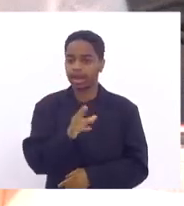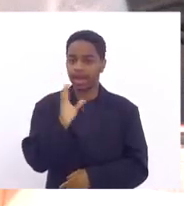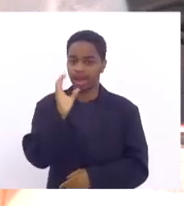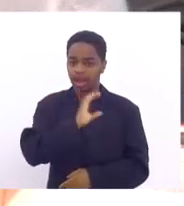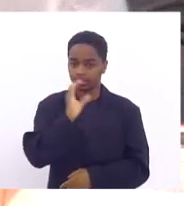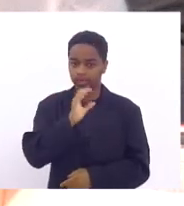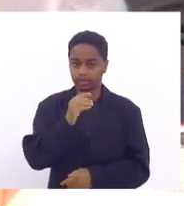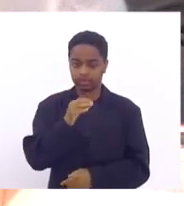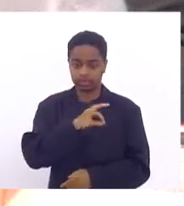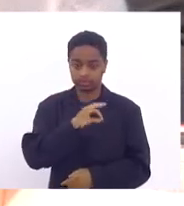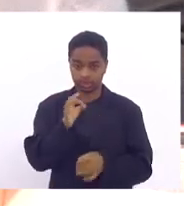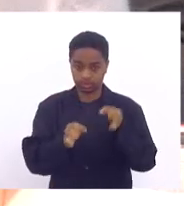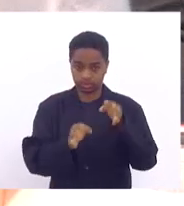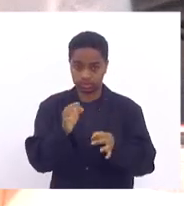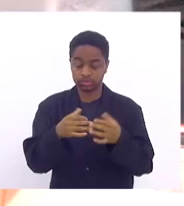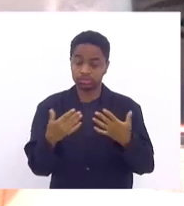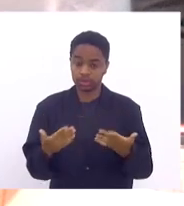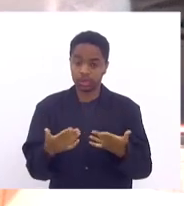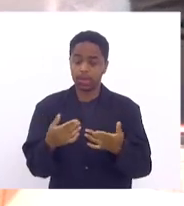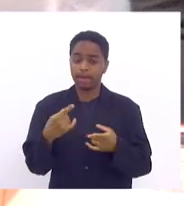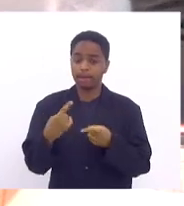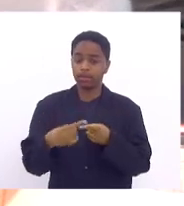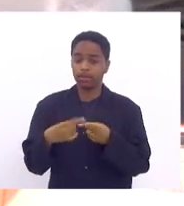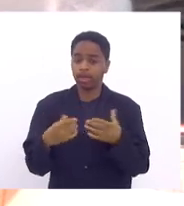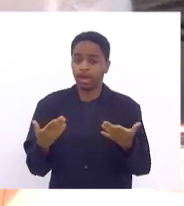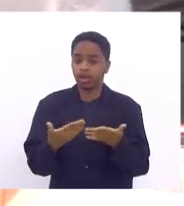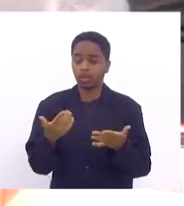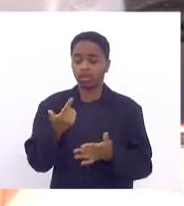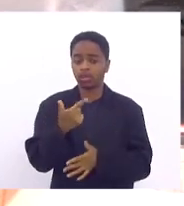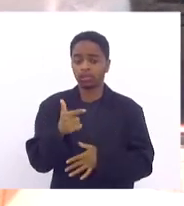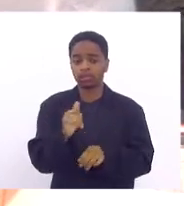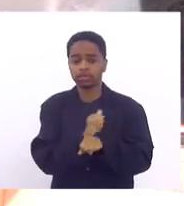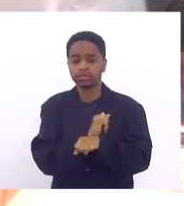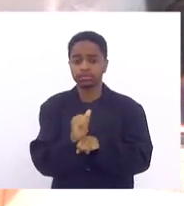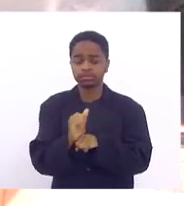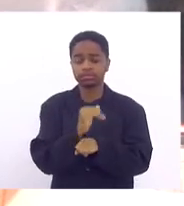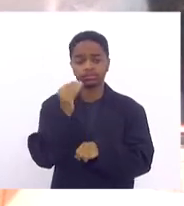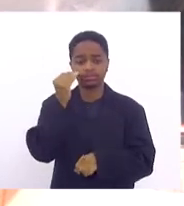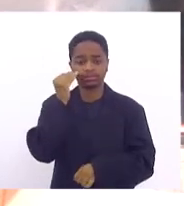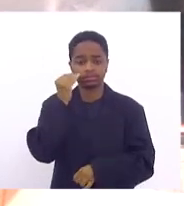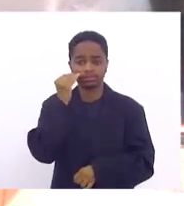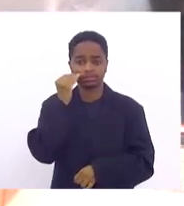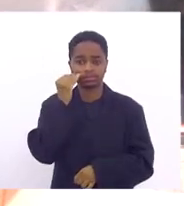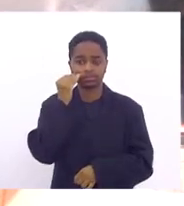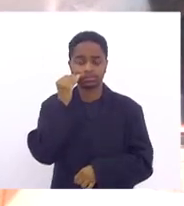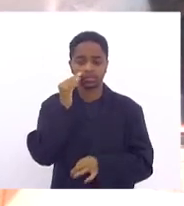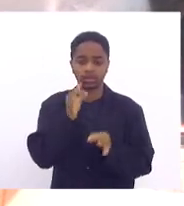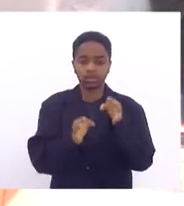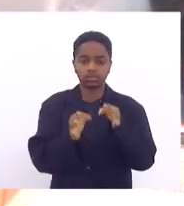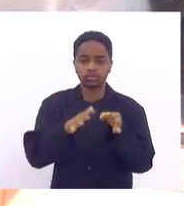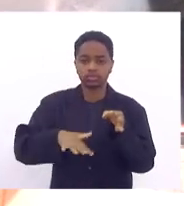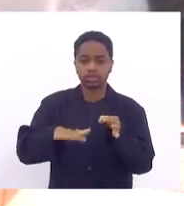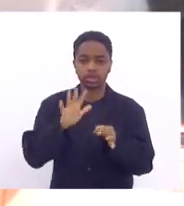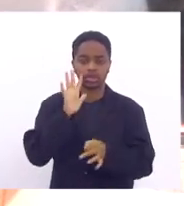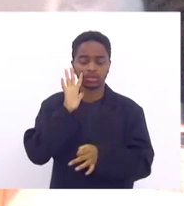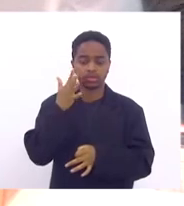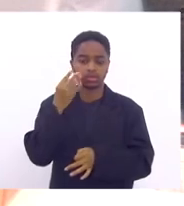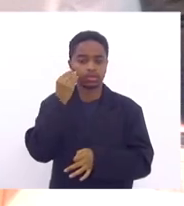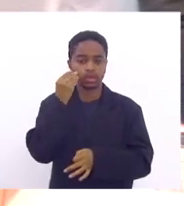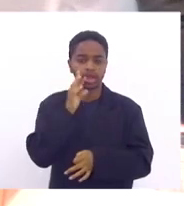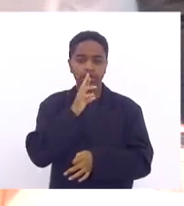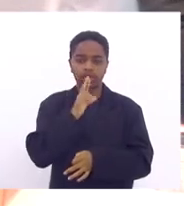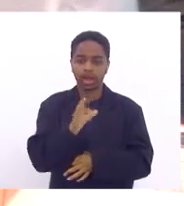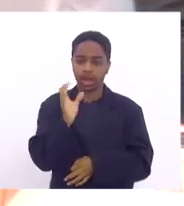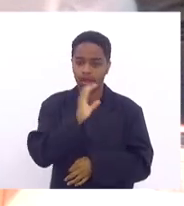por não diante dessa nova realidade não se prever meios não se prever especializações judiciais para dar respostas rápidas e